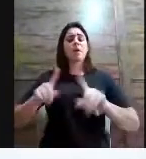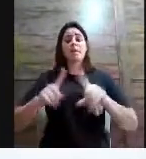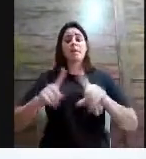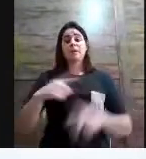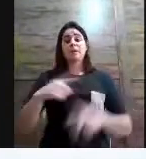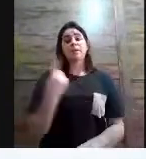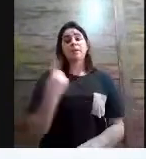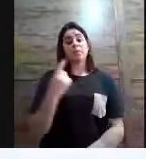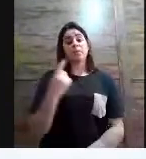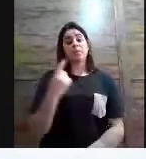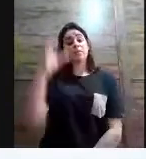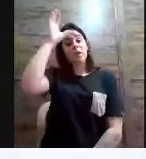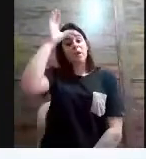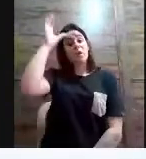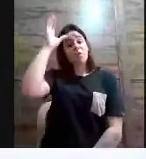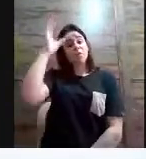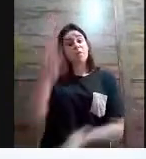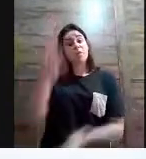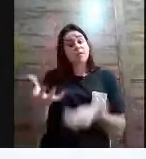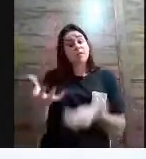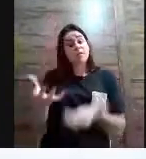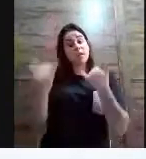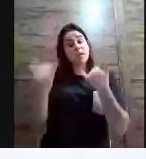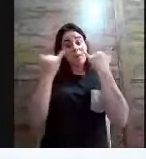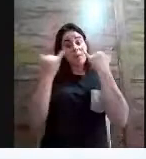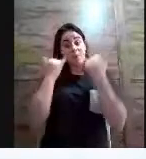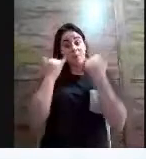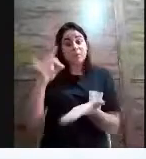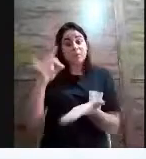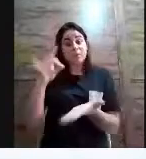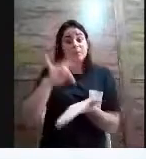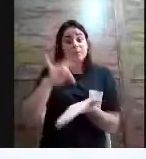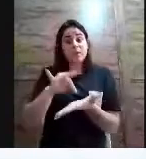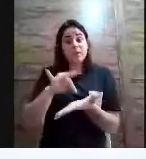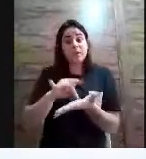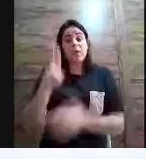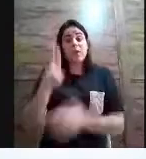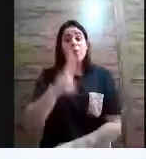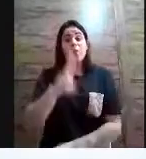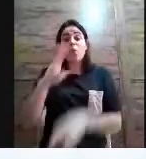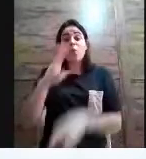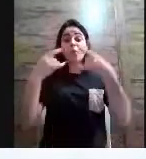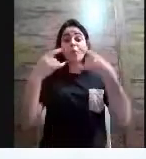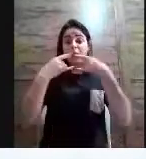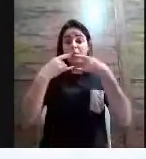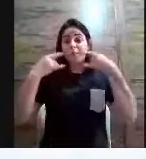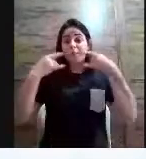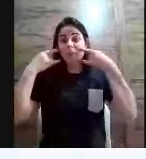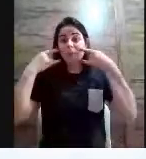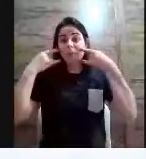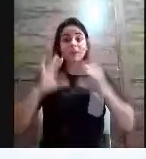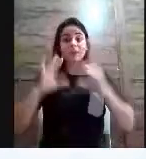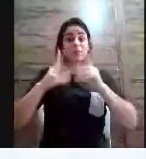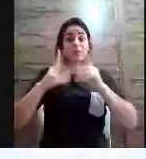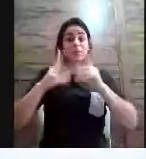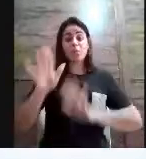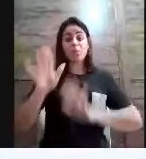com realidade, até para que se usem máscaras e que usem muito álcool gel nas